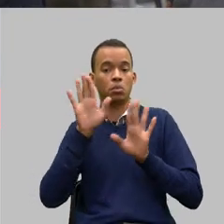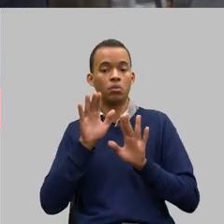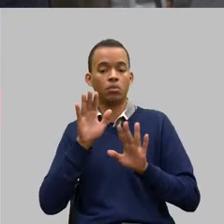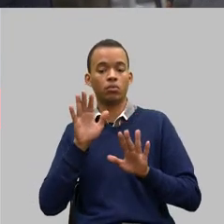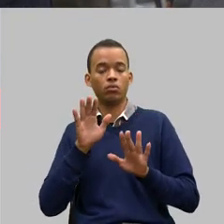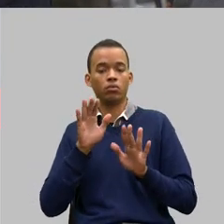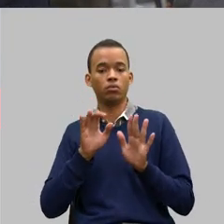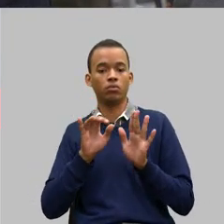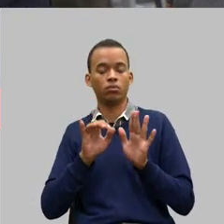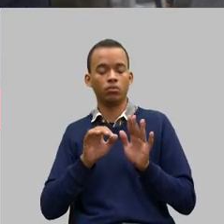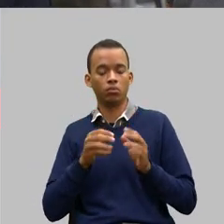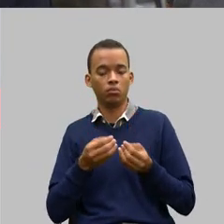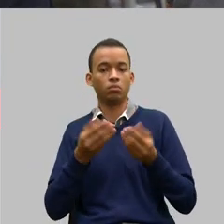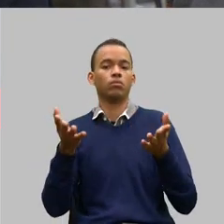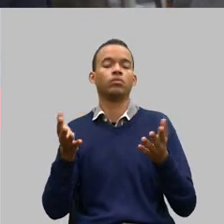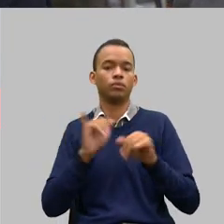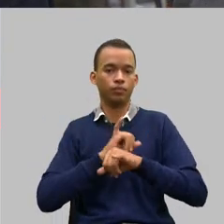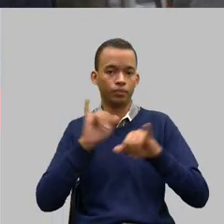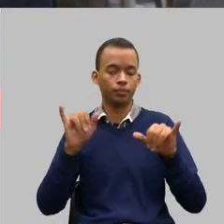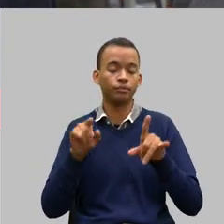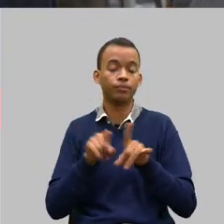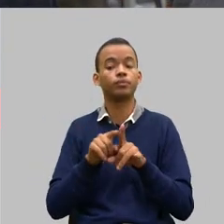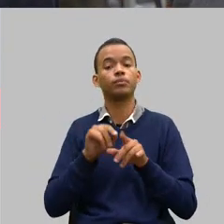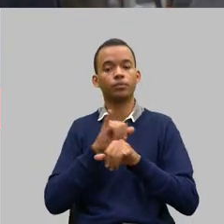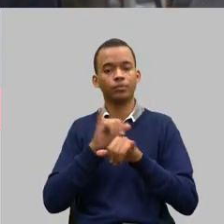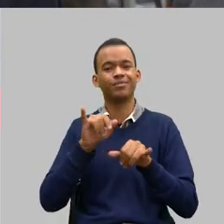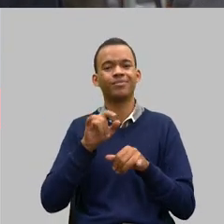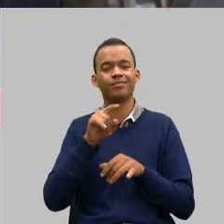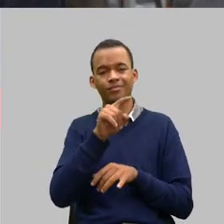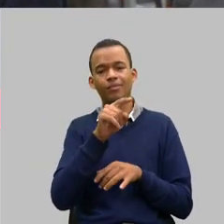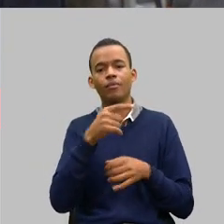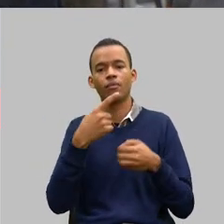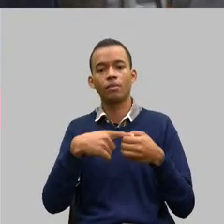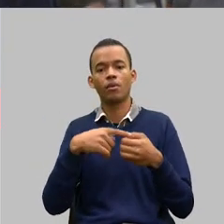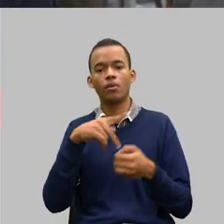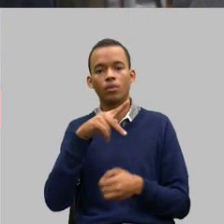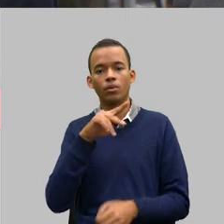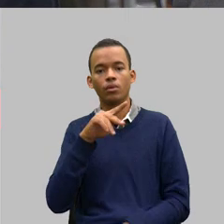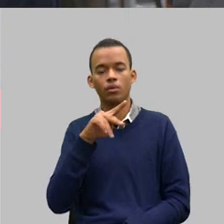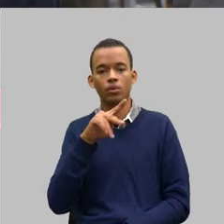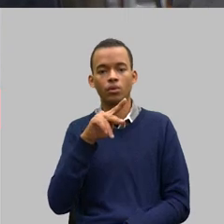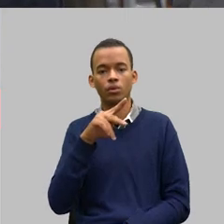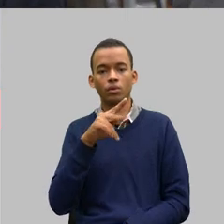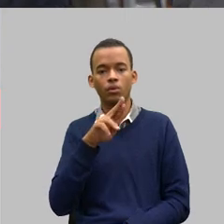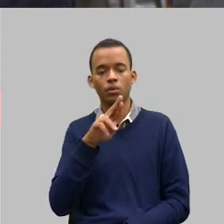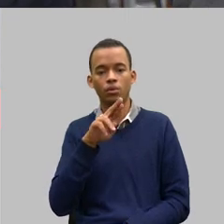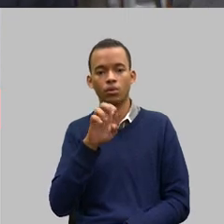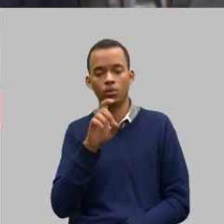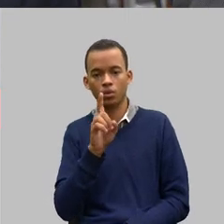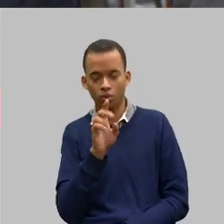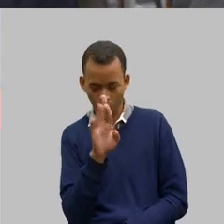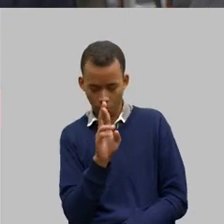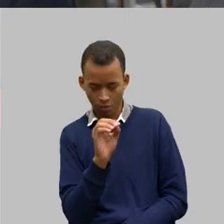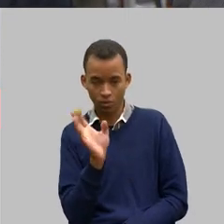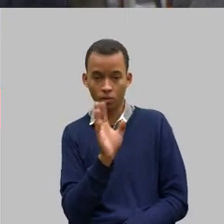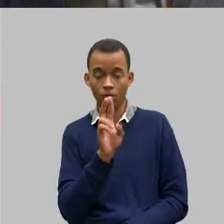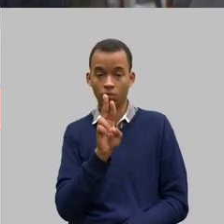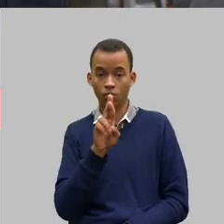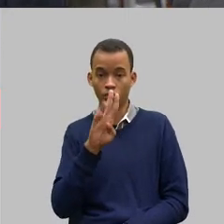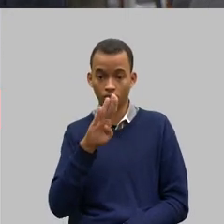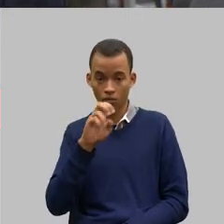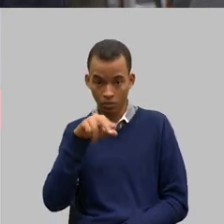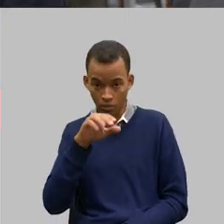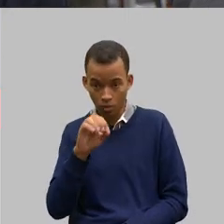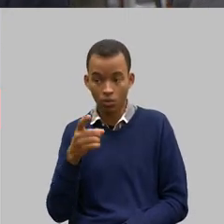falar que também a gente contratou um é uma empresa para fazer um projeto lá robusto de restauração com ampliação de